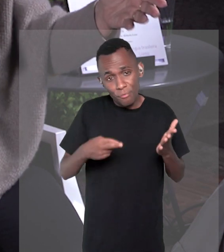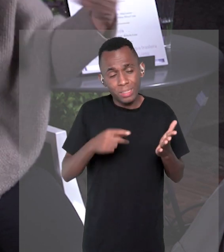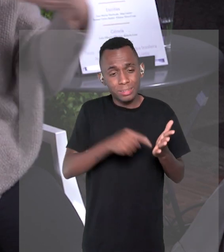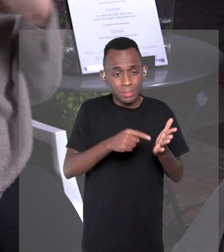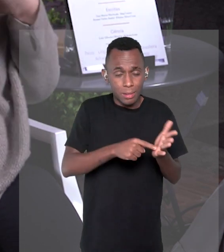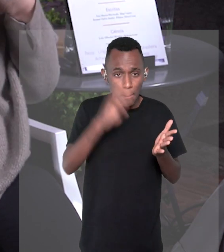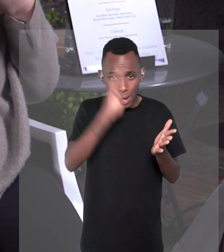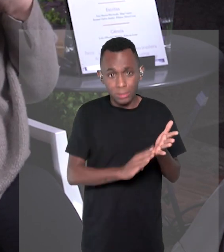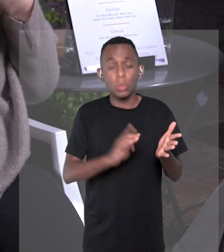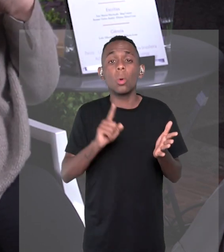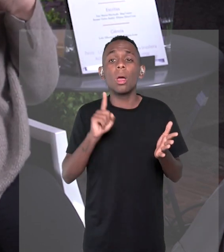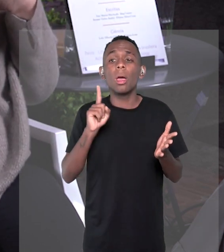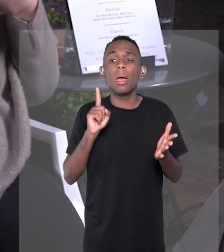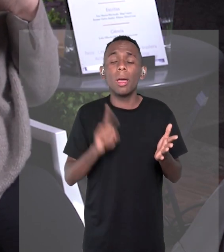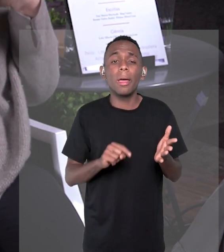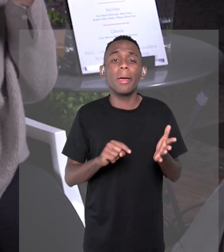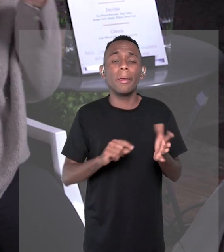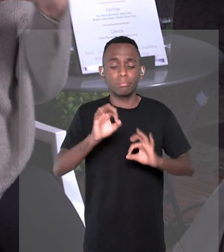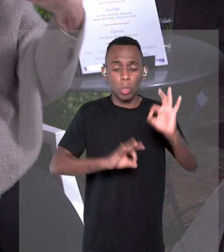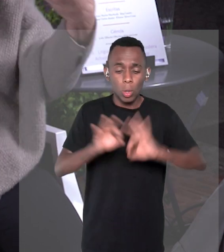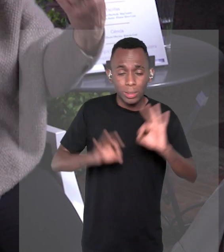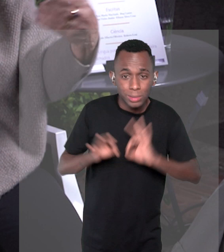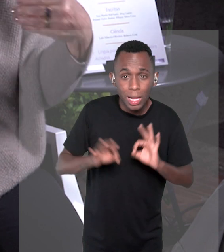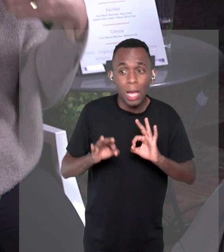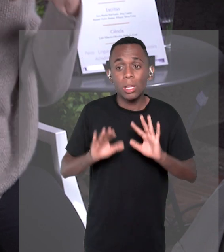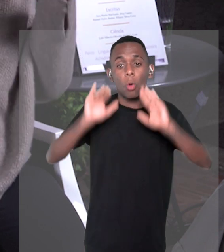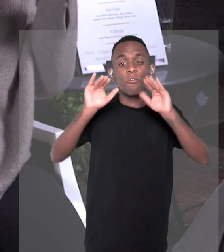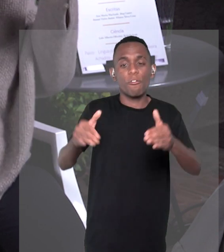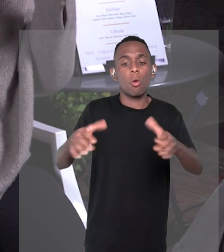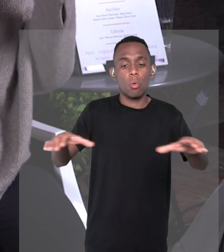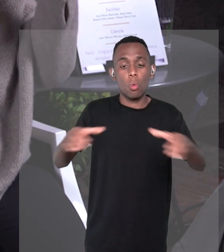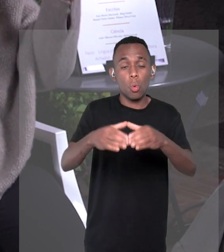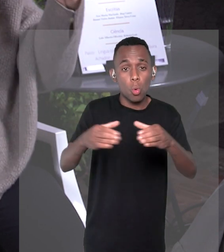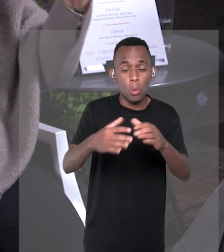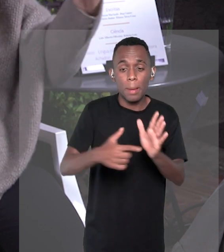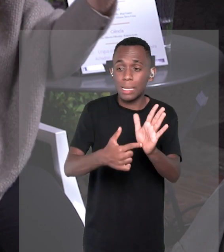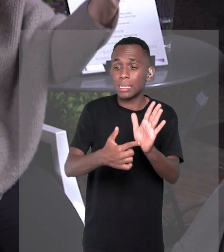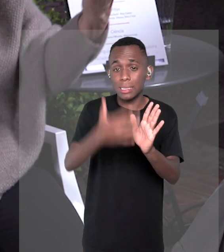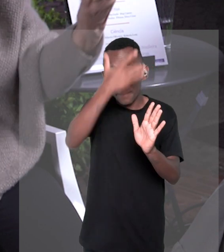revista, como eu gosto também, não é? E